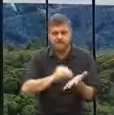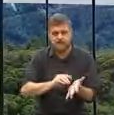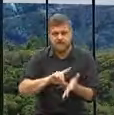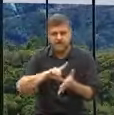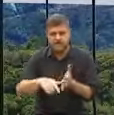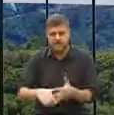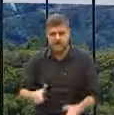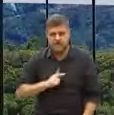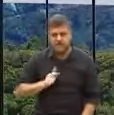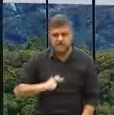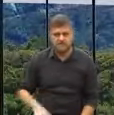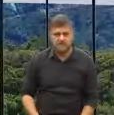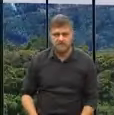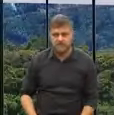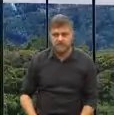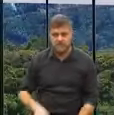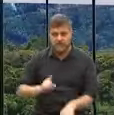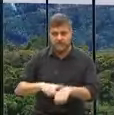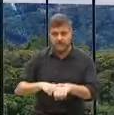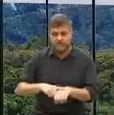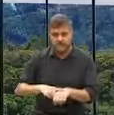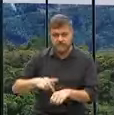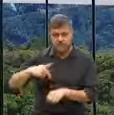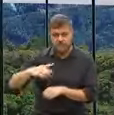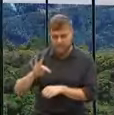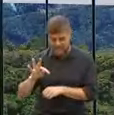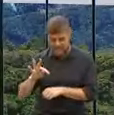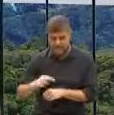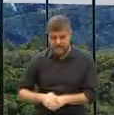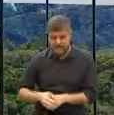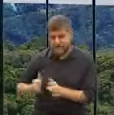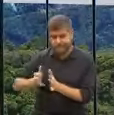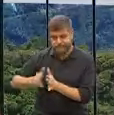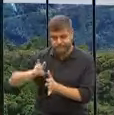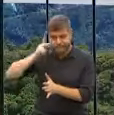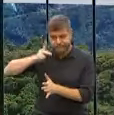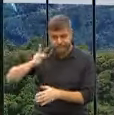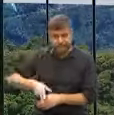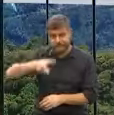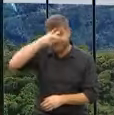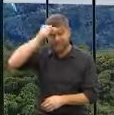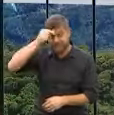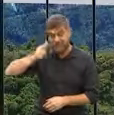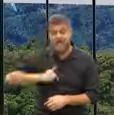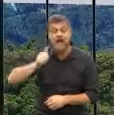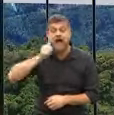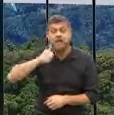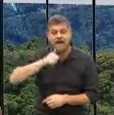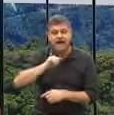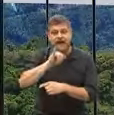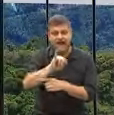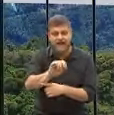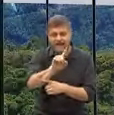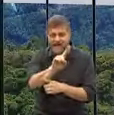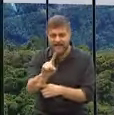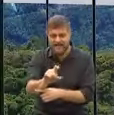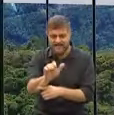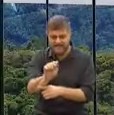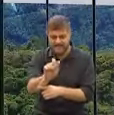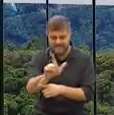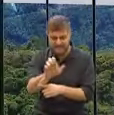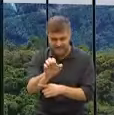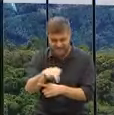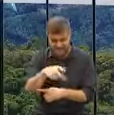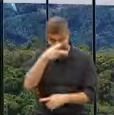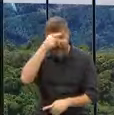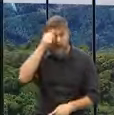PT, Toninho e Isalene Tiene. Toninho logo foi embora, todos nós sabemos, e ficou Isalene. E como todo mundo, o